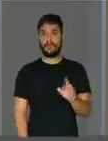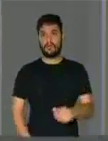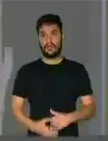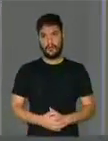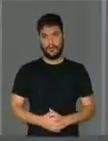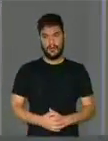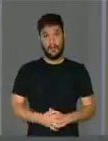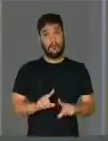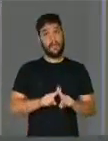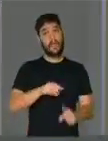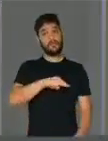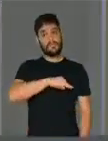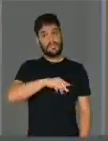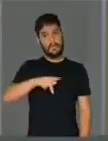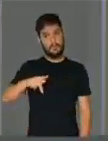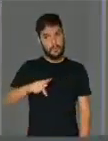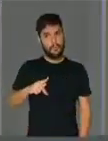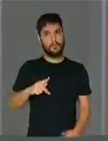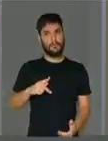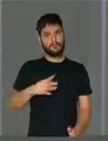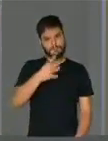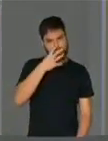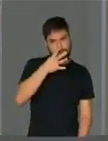de R$ 665 mil.